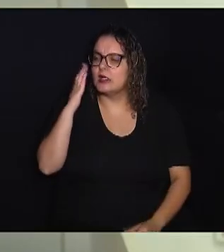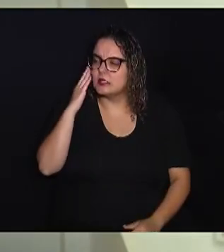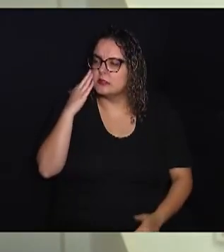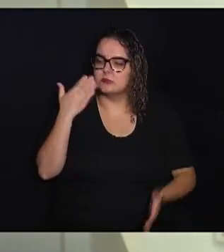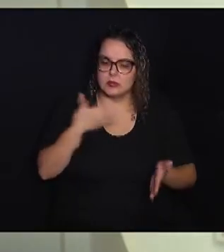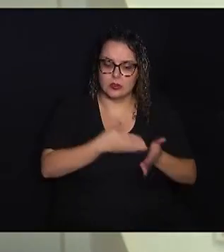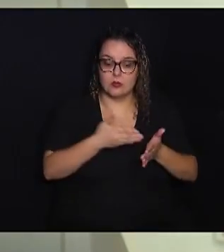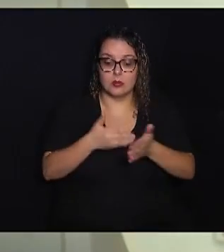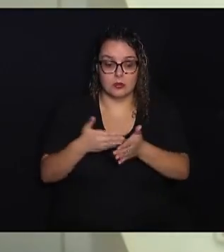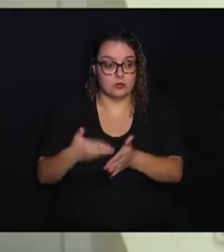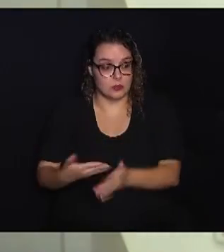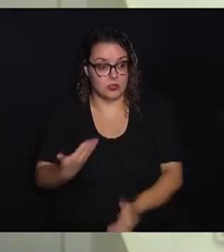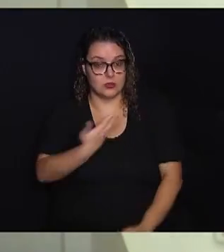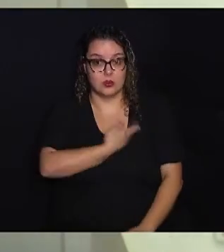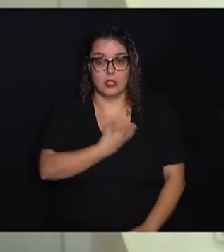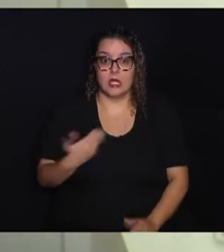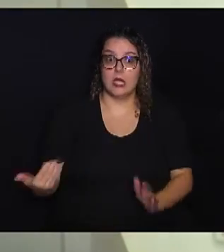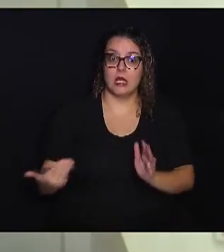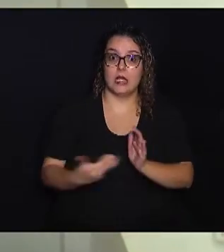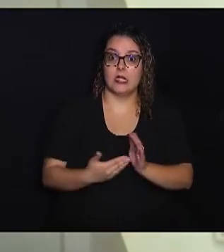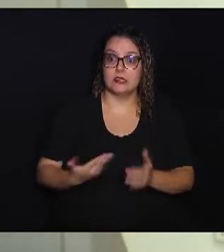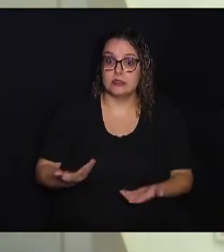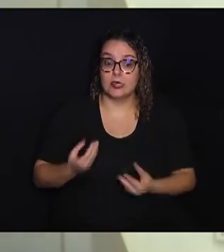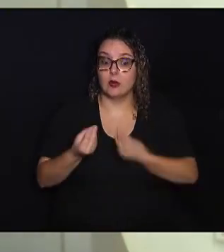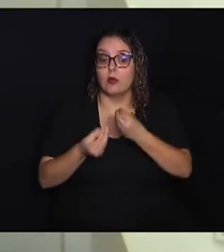do amiguinho, né, até onde eu posso ir,